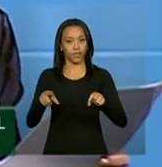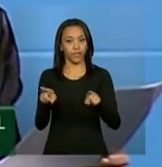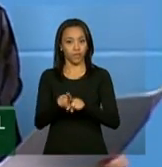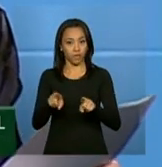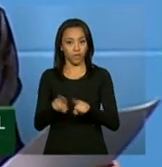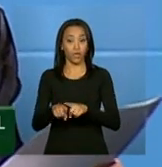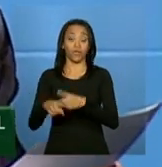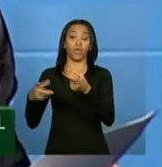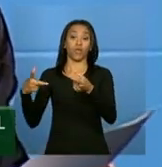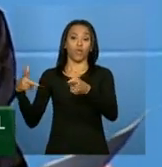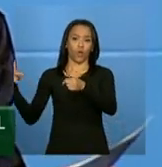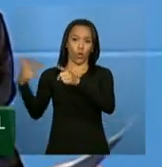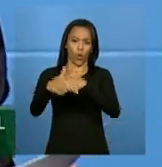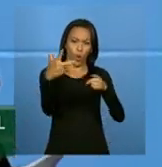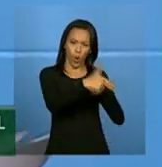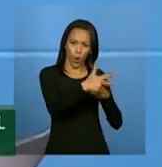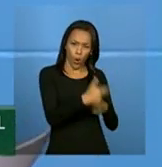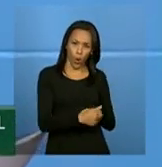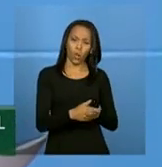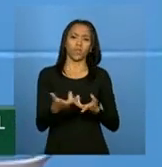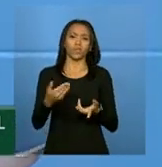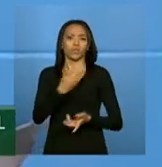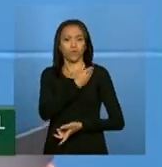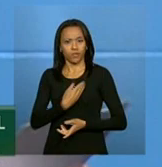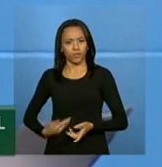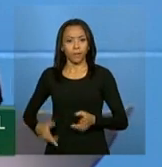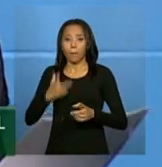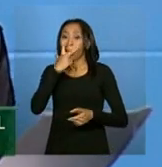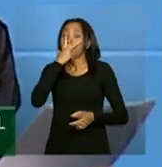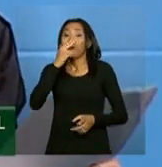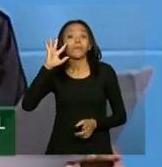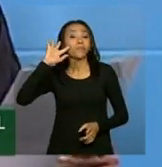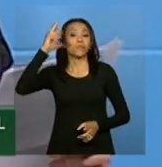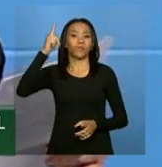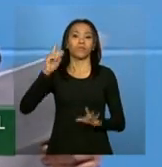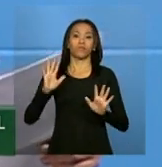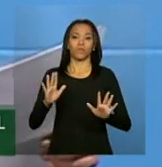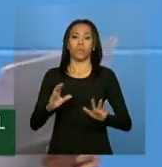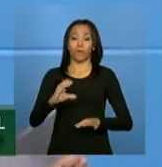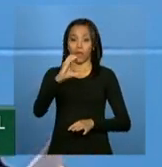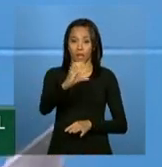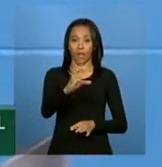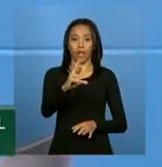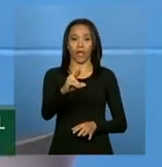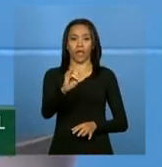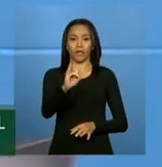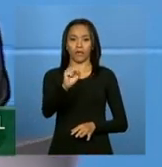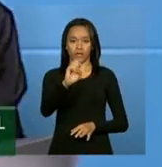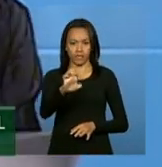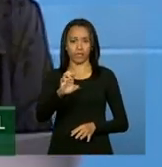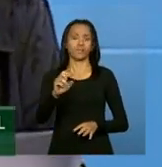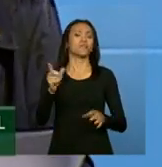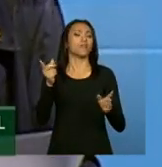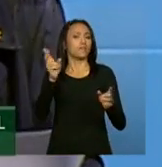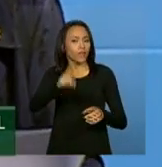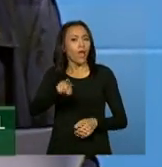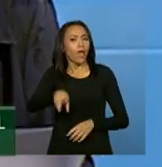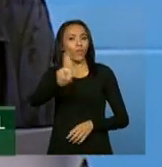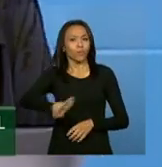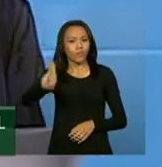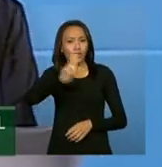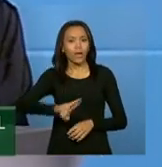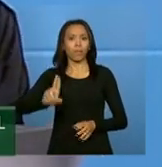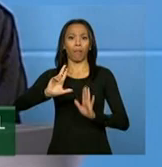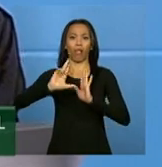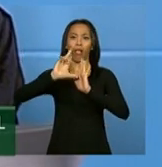de gastos públicos aparecem como solução. A crise tem sido usada para retroceder nos direitos sociais